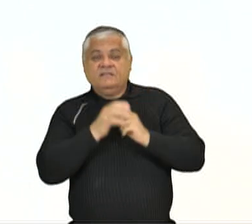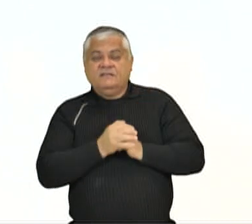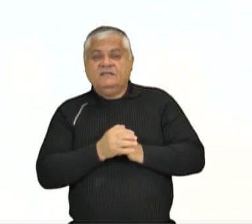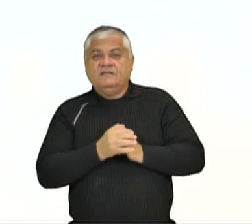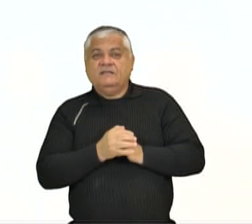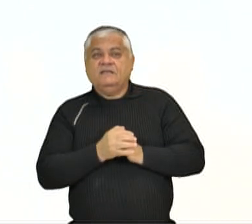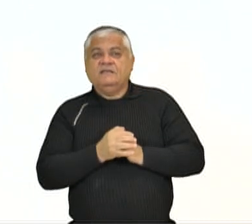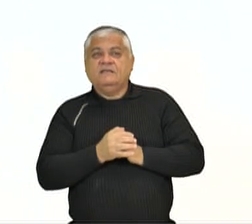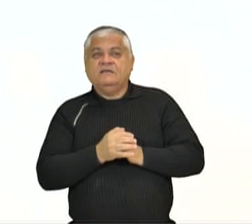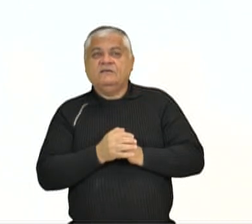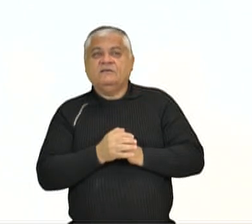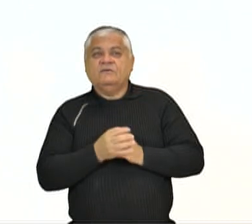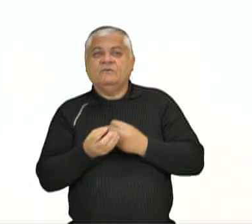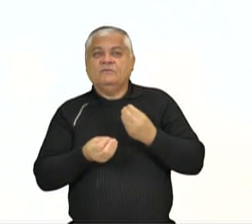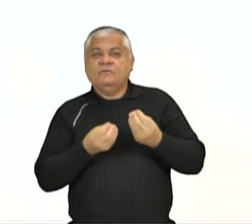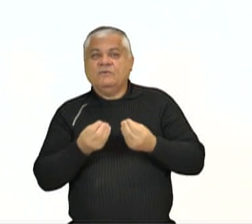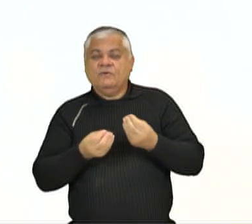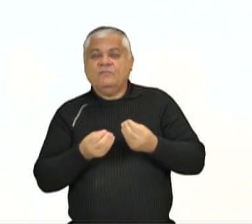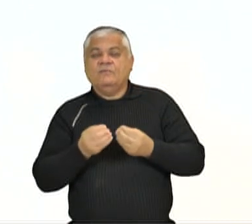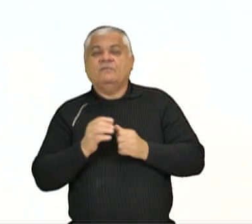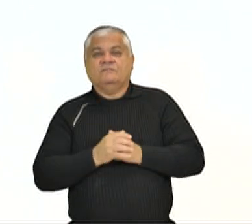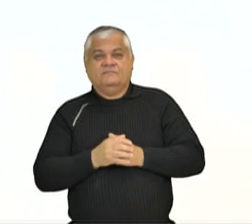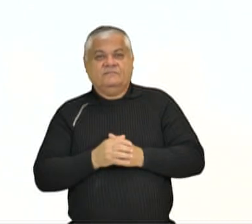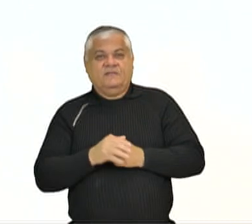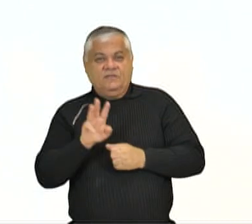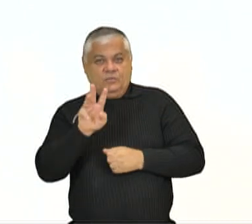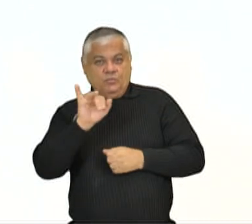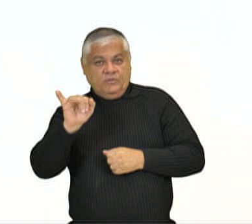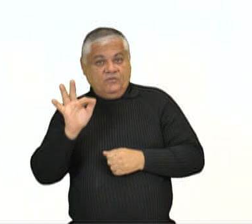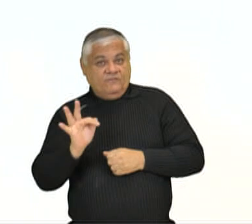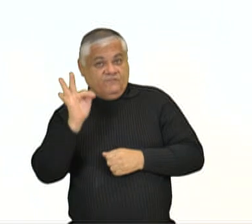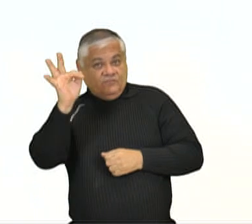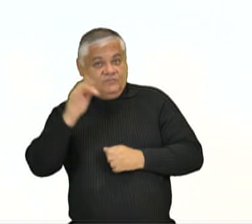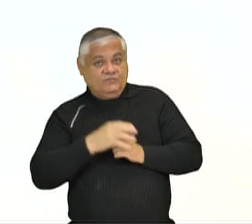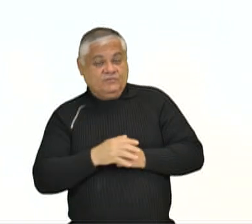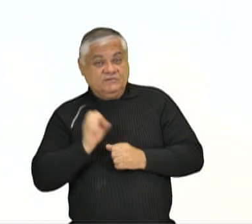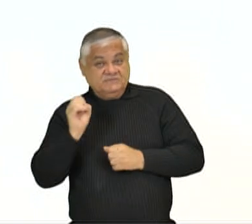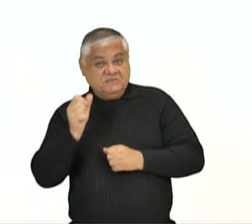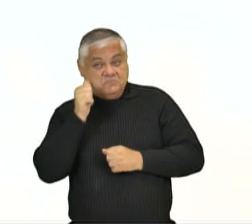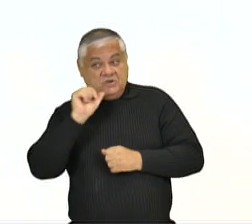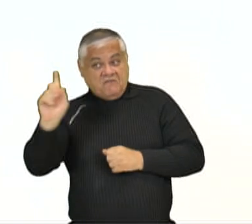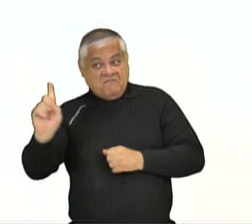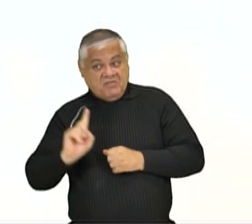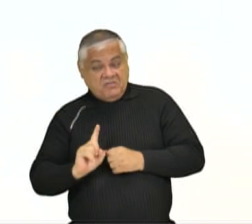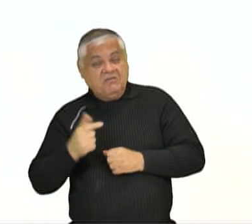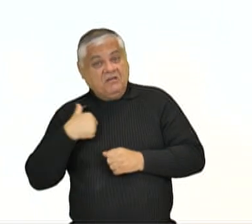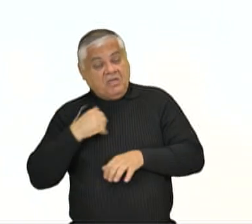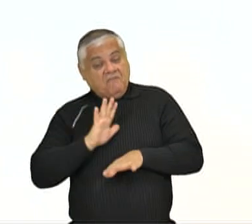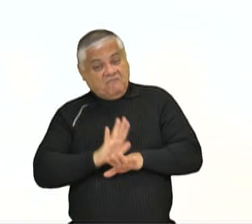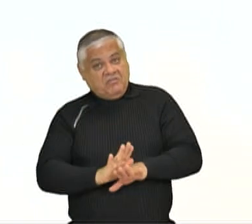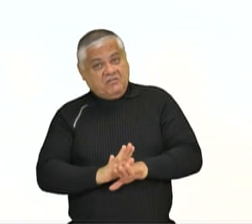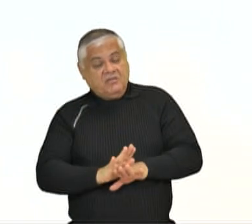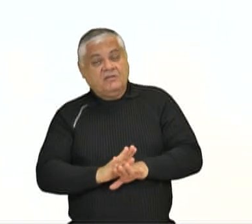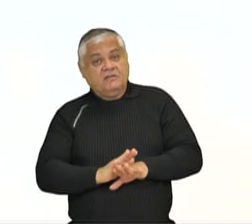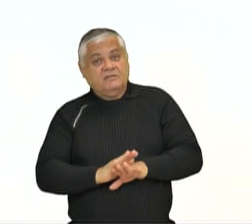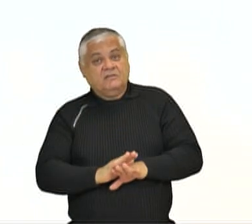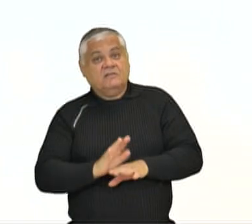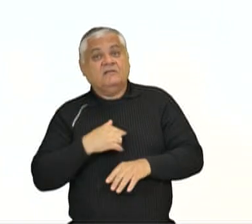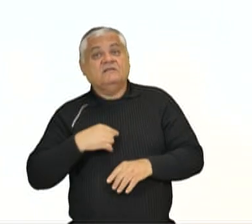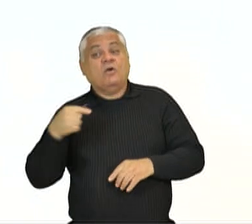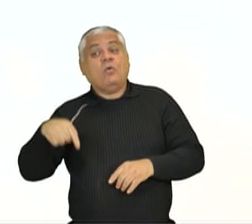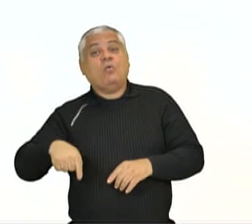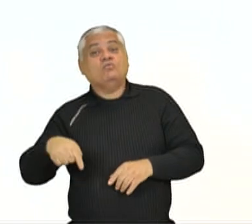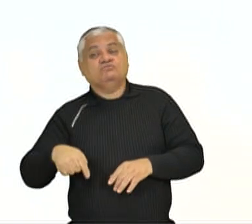comes today, she will stay here with us. Ok? Se ela vier hoje, ela ficará com a gente. Qual é a condição para que ela fique com a